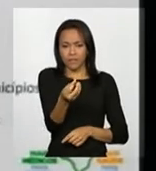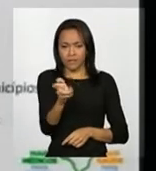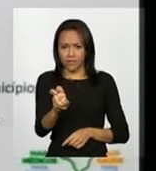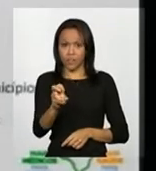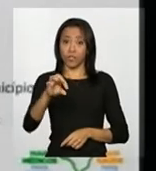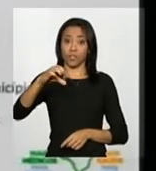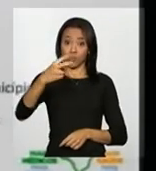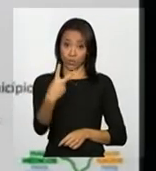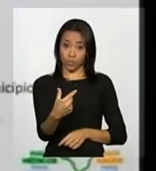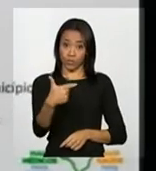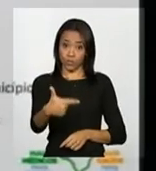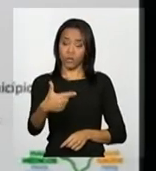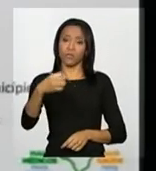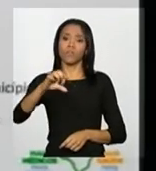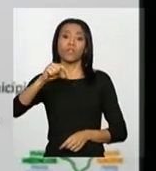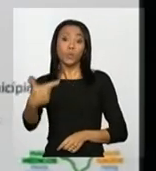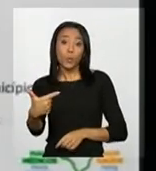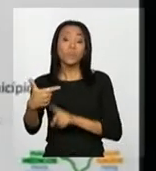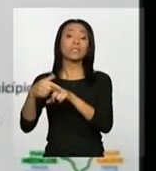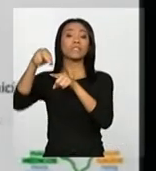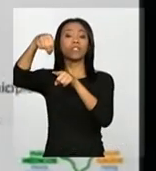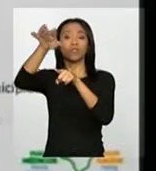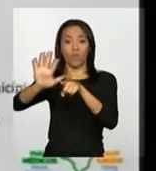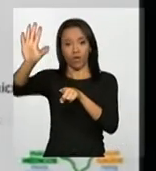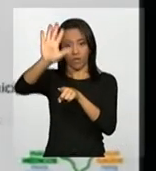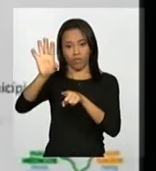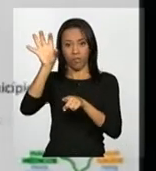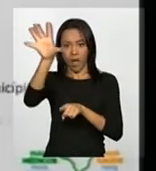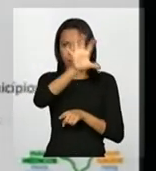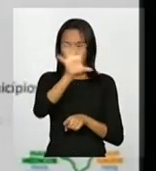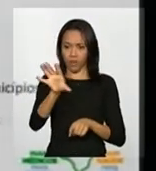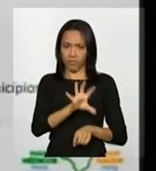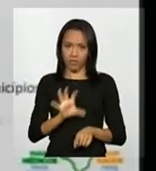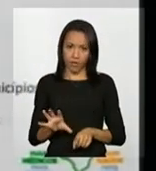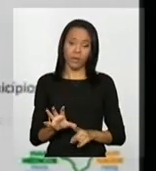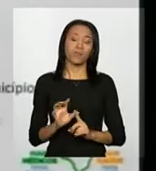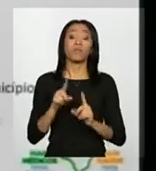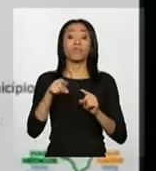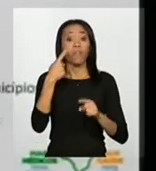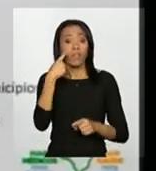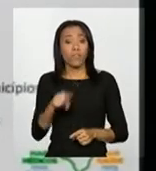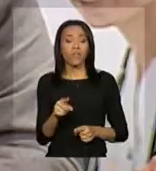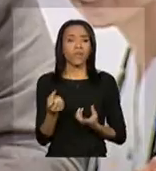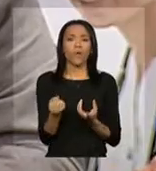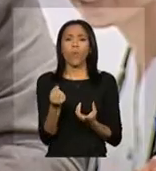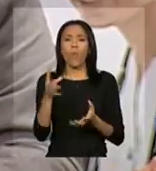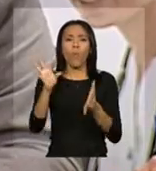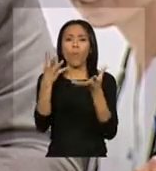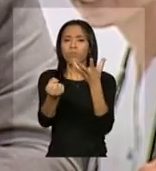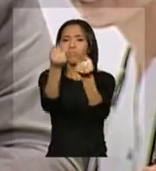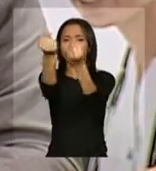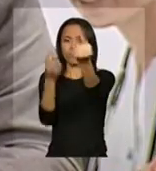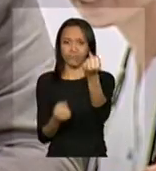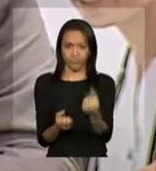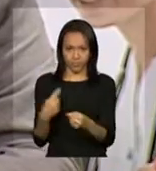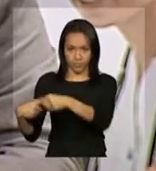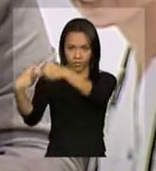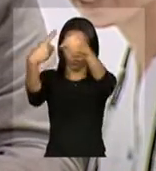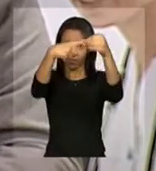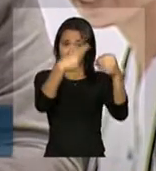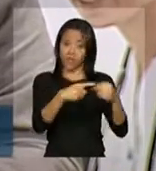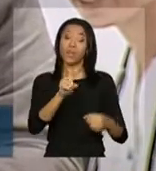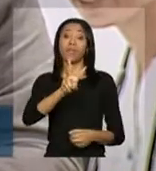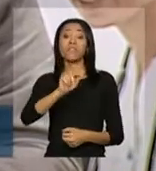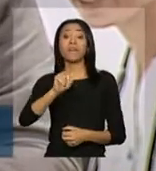292 vagas na região Nordeste Esse é o saldo das novas adesões no campo dos munic mpios e evidentemente das